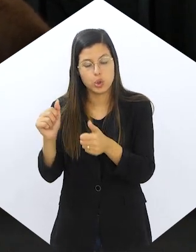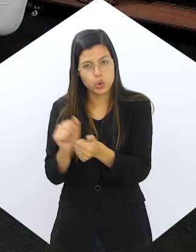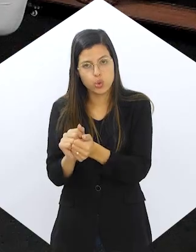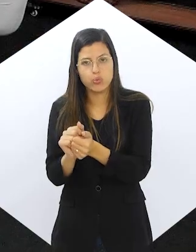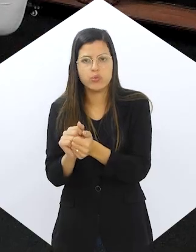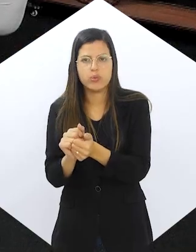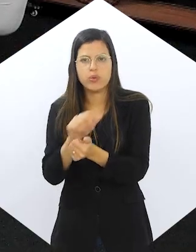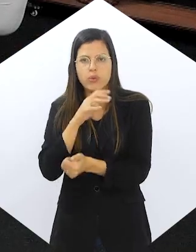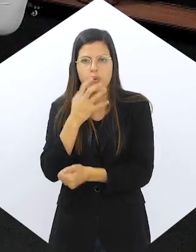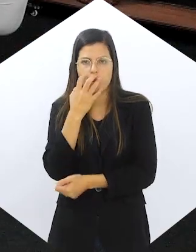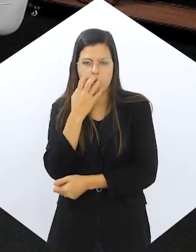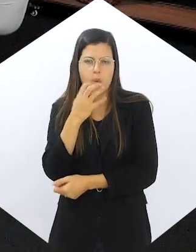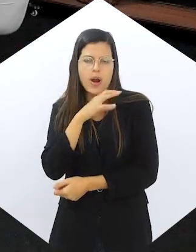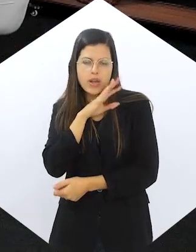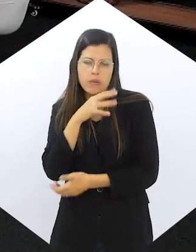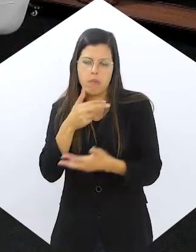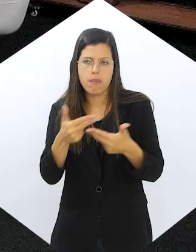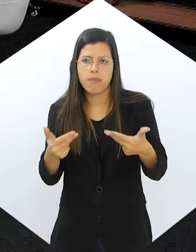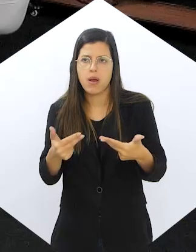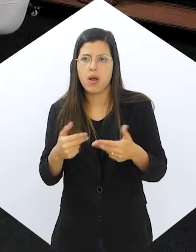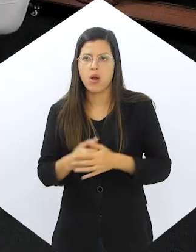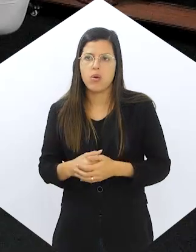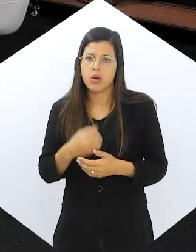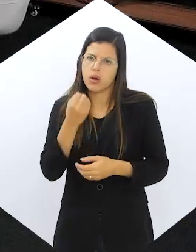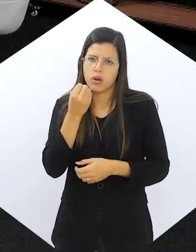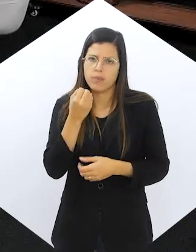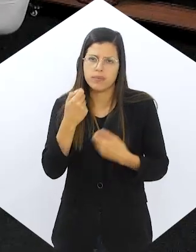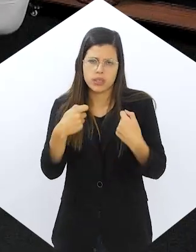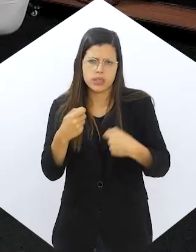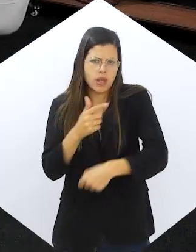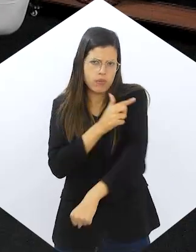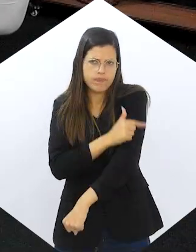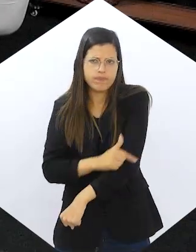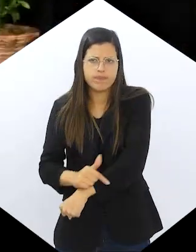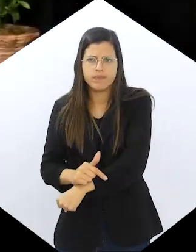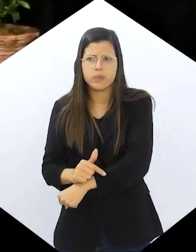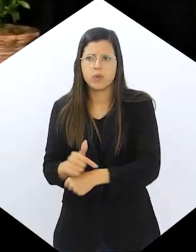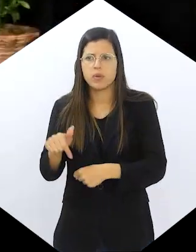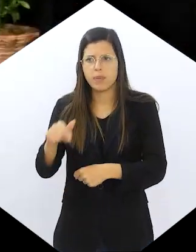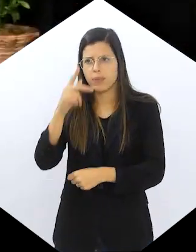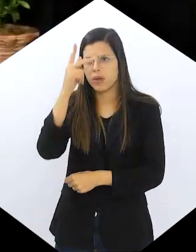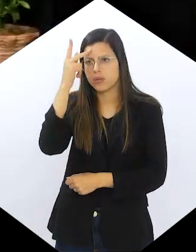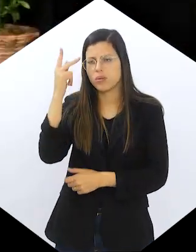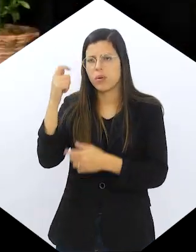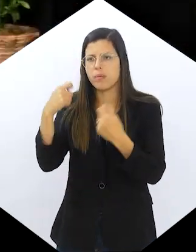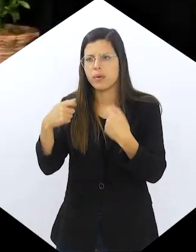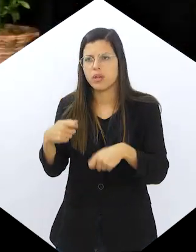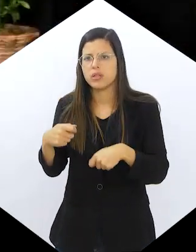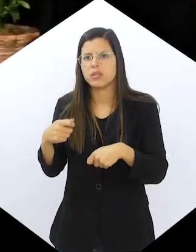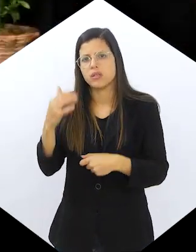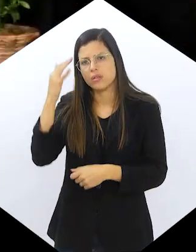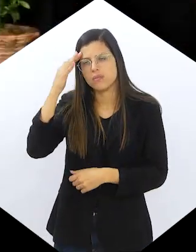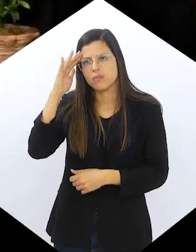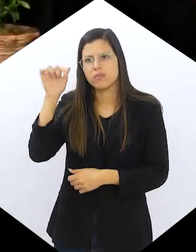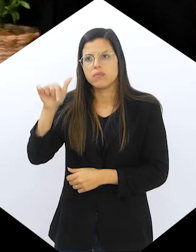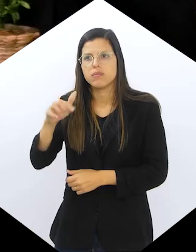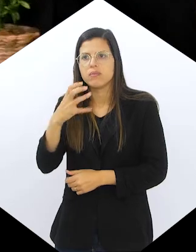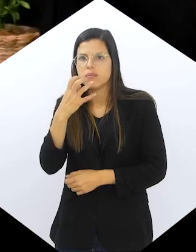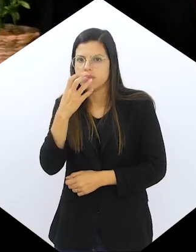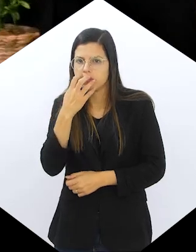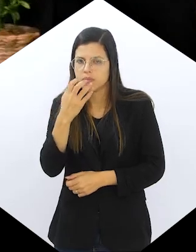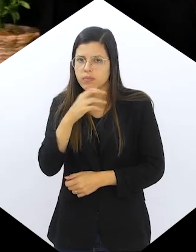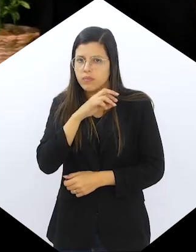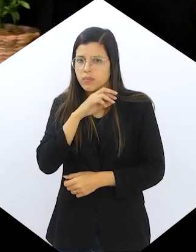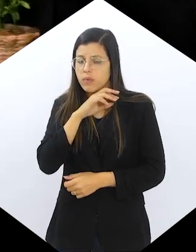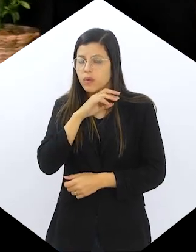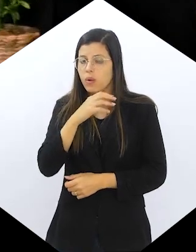E desde que tenha, lógico, o bom senso, isso é na vida com qualquer coisa, o tutor tem que ter o bom senso com o animal dele